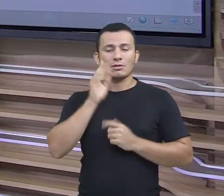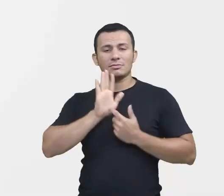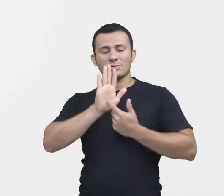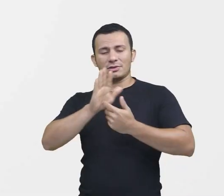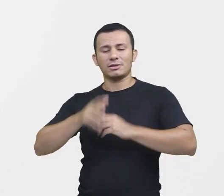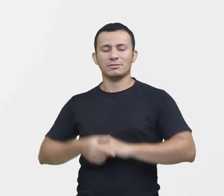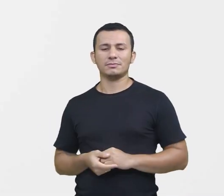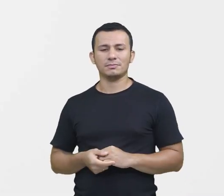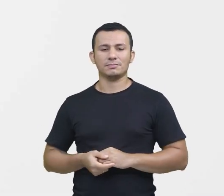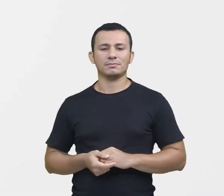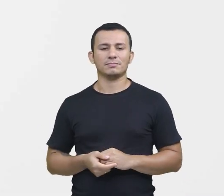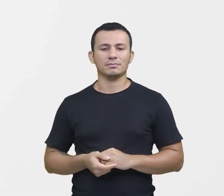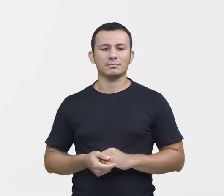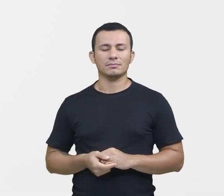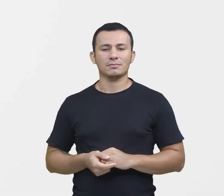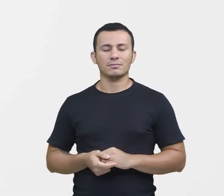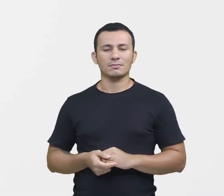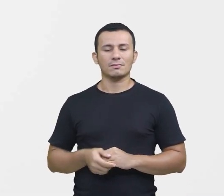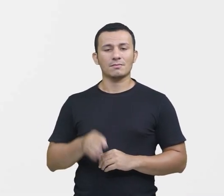observe.